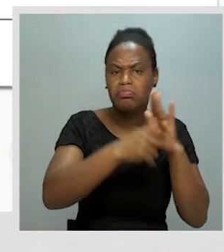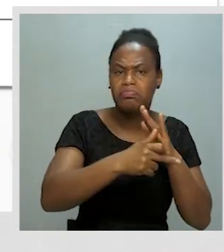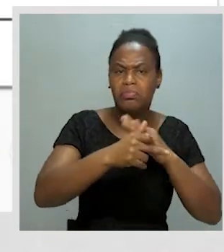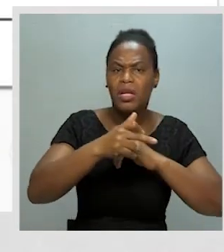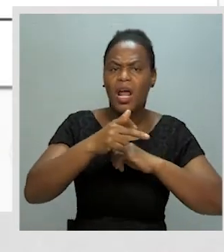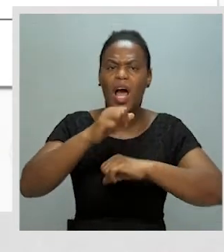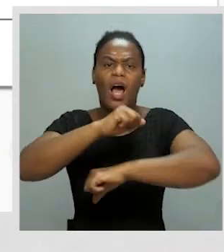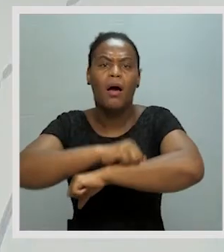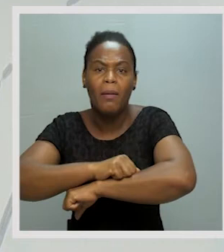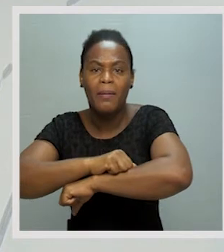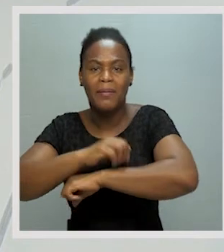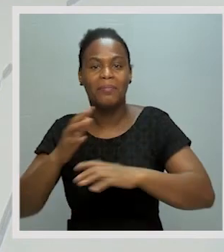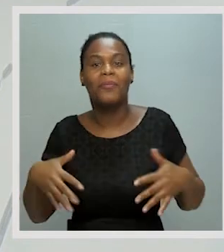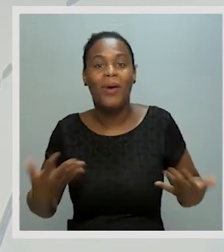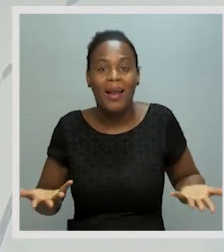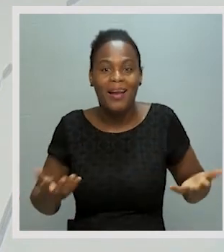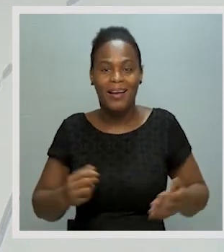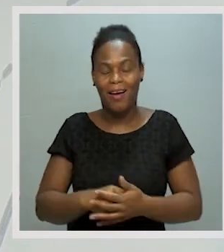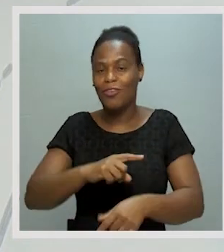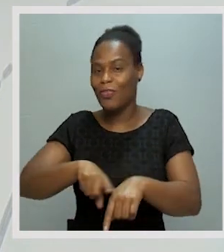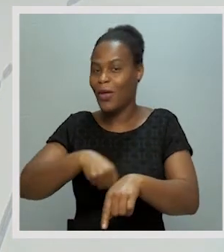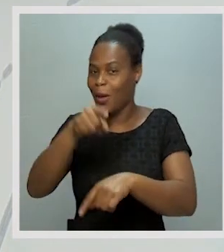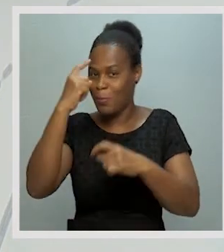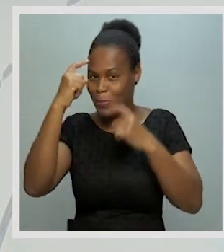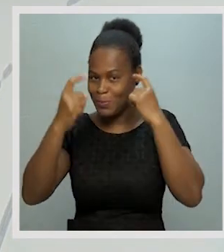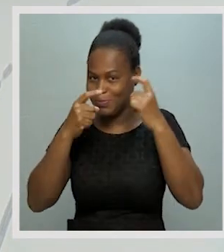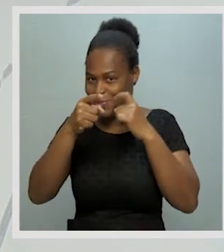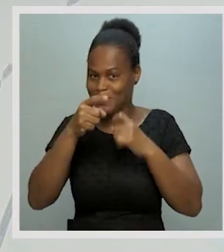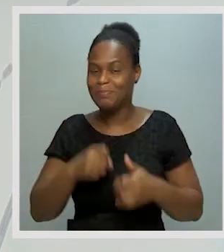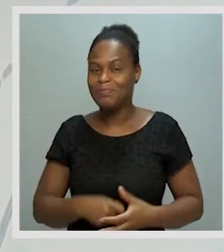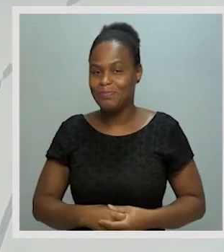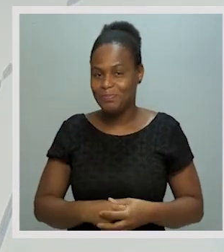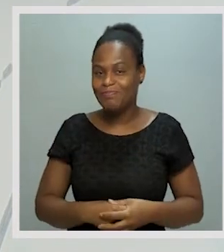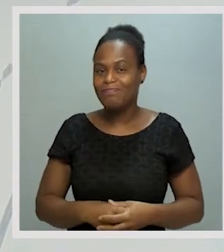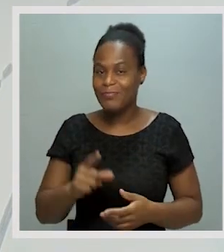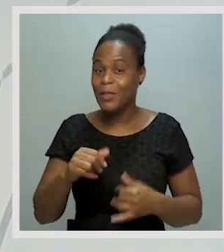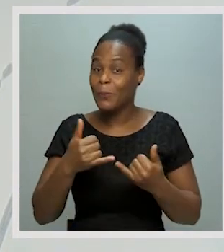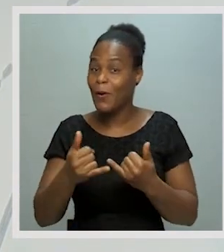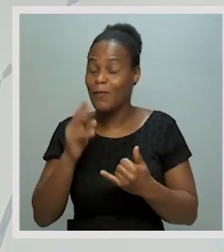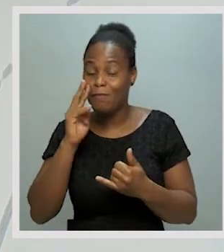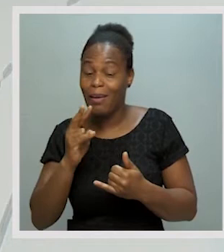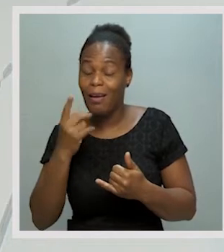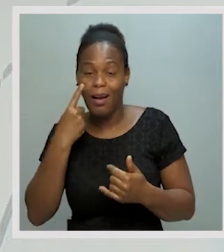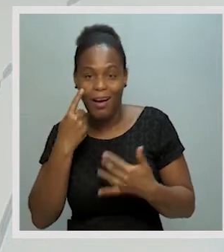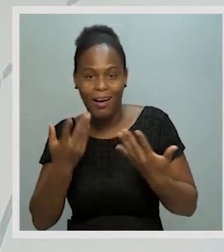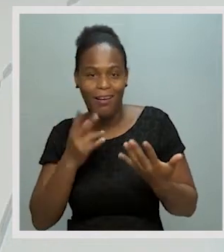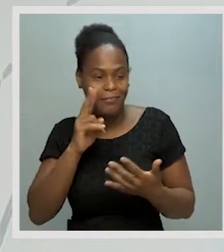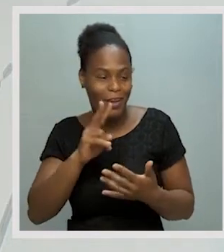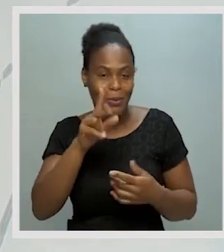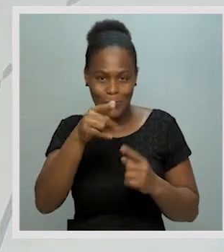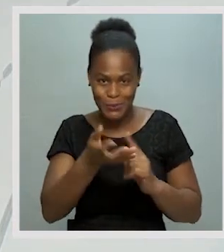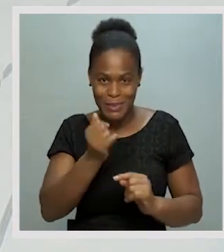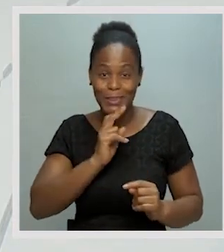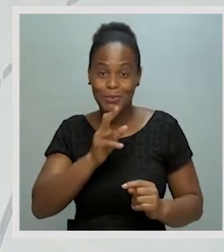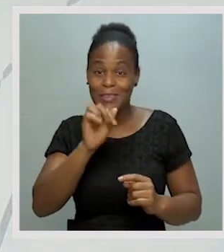à janela? Vou deixar um tempinho para vocês pensarem e depois vamos tentar ver